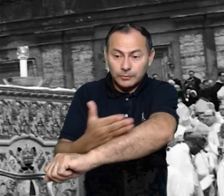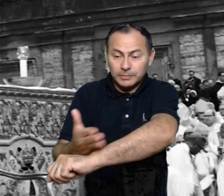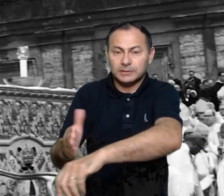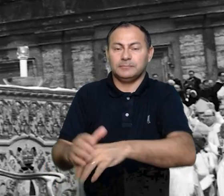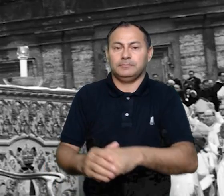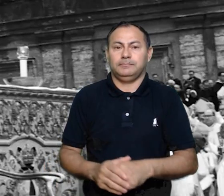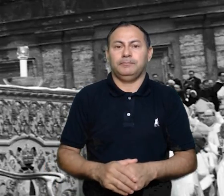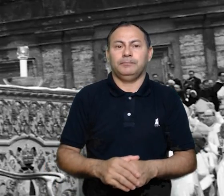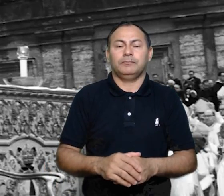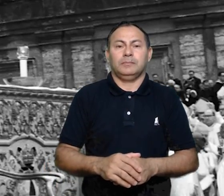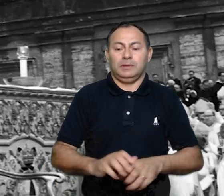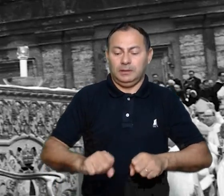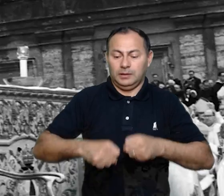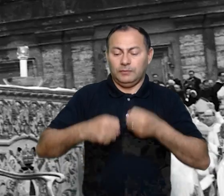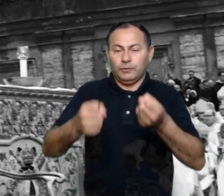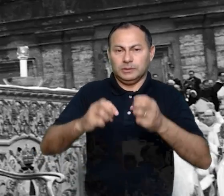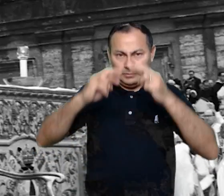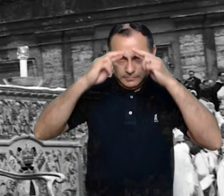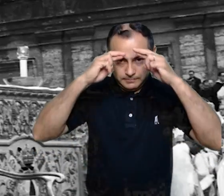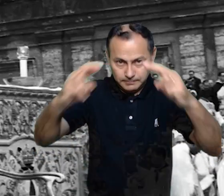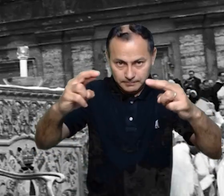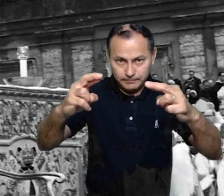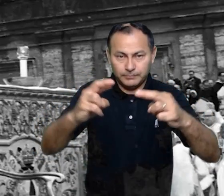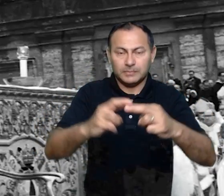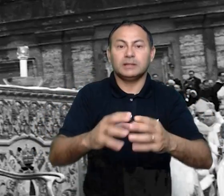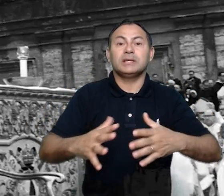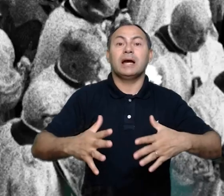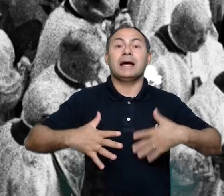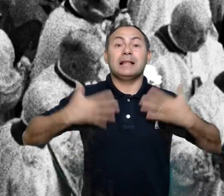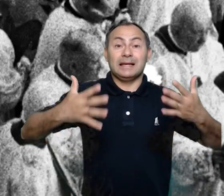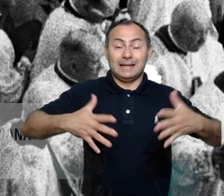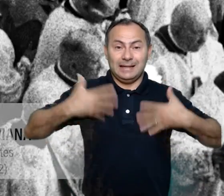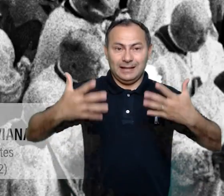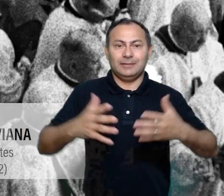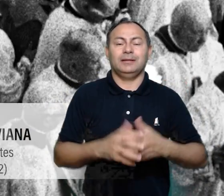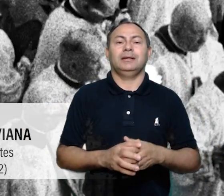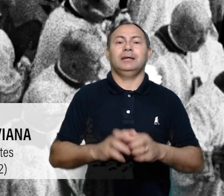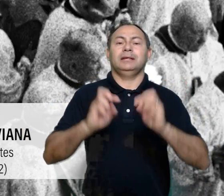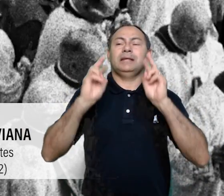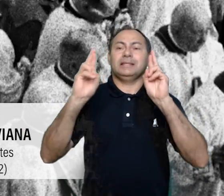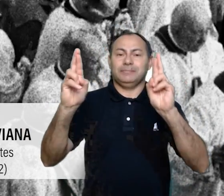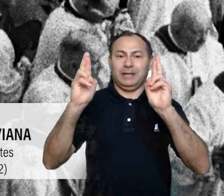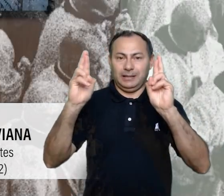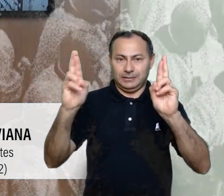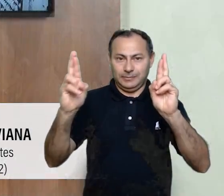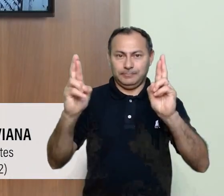costumes, de força moral, de alegria e